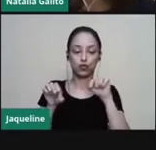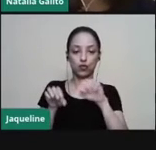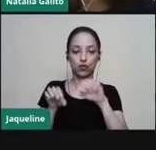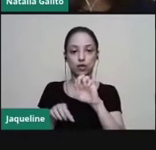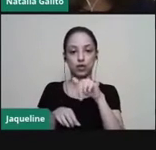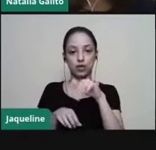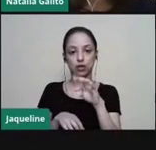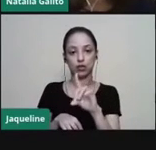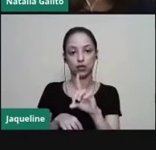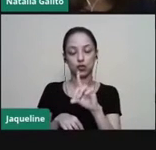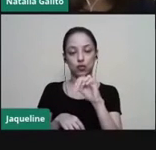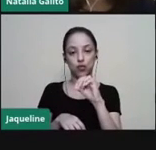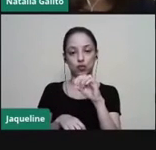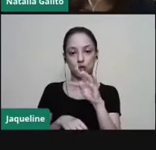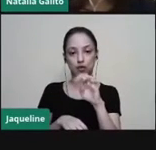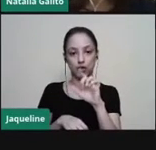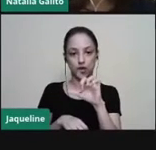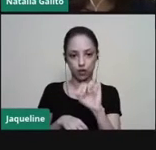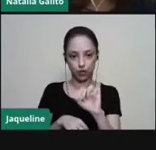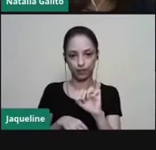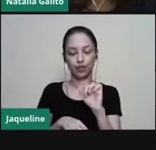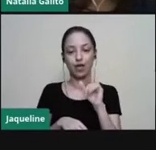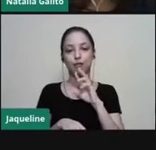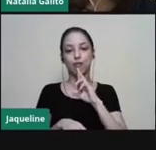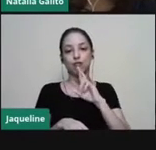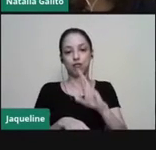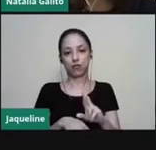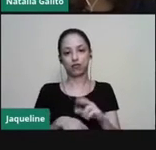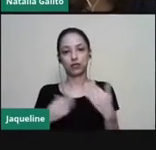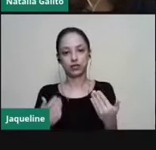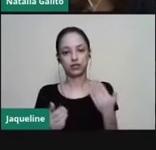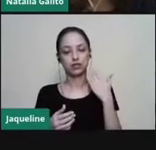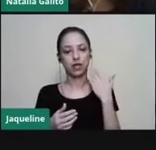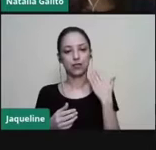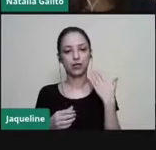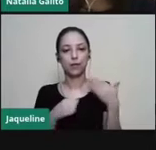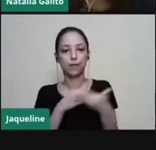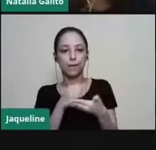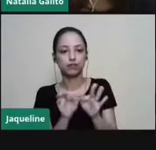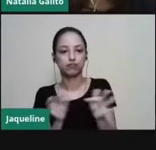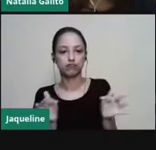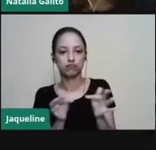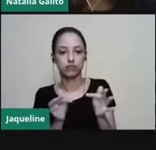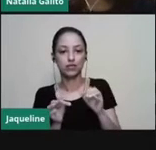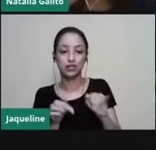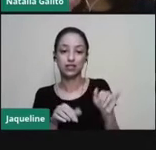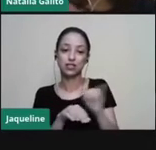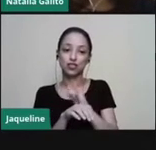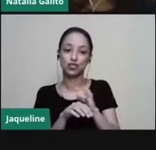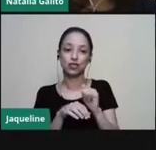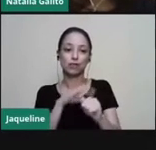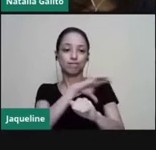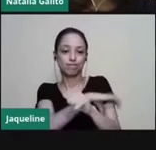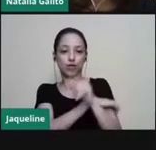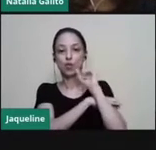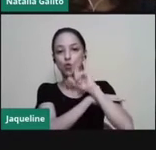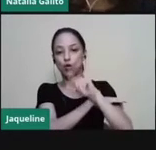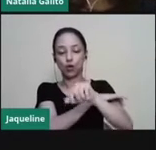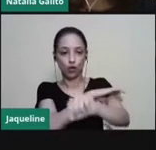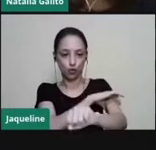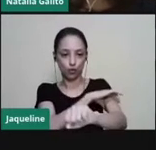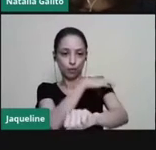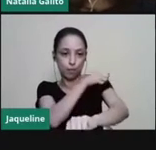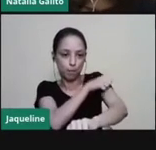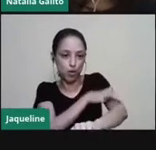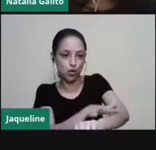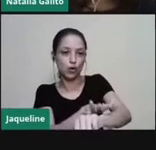um delta, né, uma resposta entre a condição basal e a condição de hiperemia reativa. É